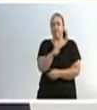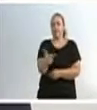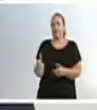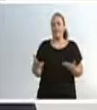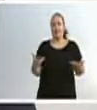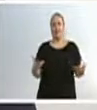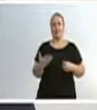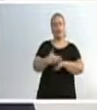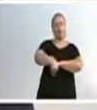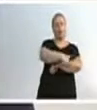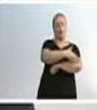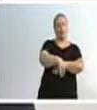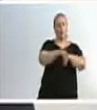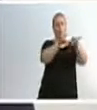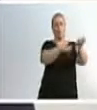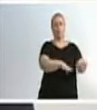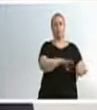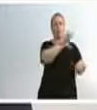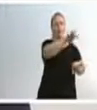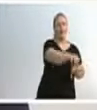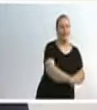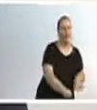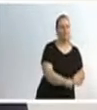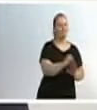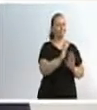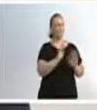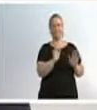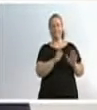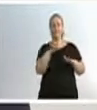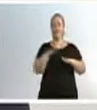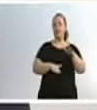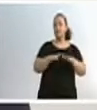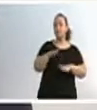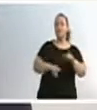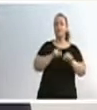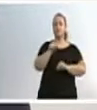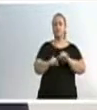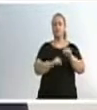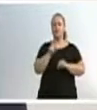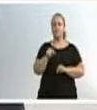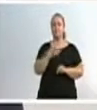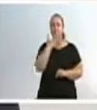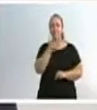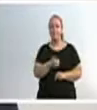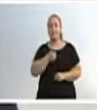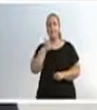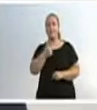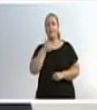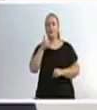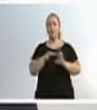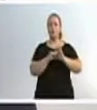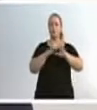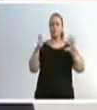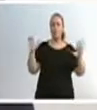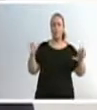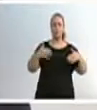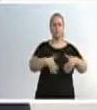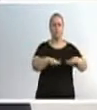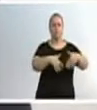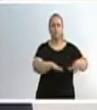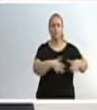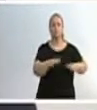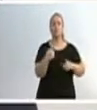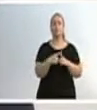que as pessoas, claro, se preocupam, mas muitas vezes eles estão numa condição melhor soltos na rua do que aqui dentro, amontoados, um em cima do